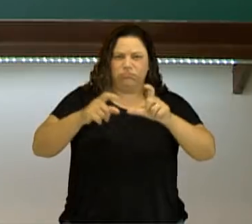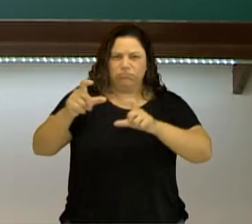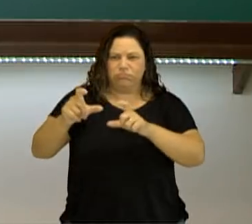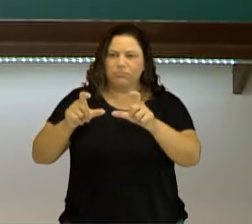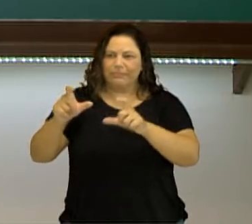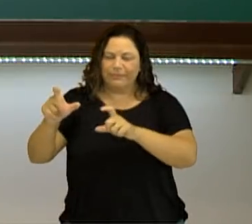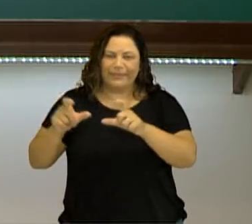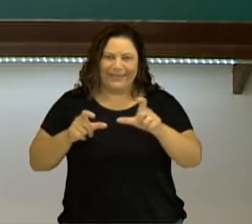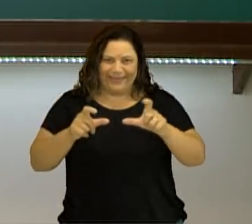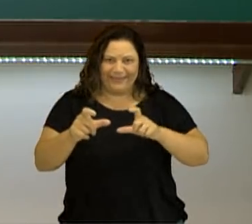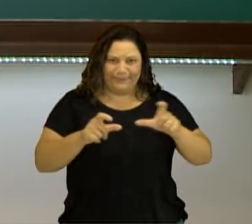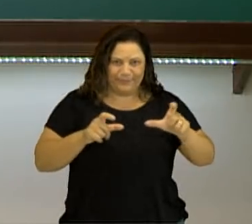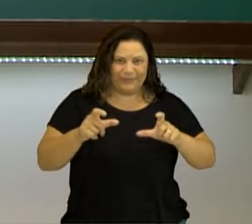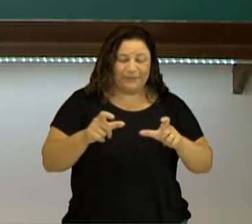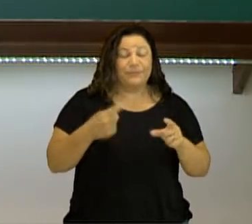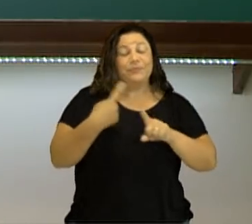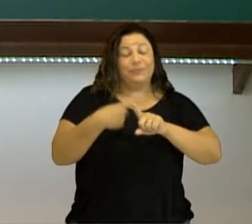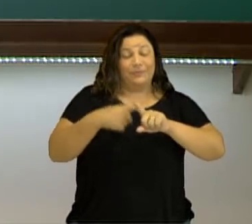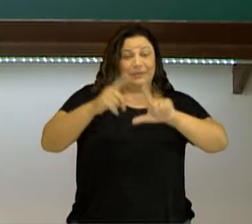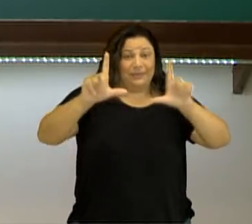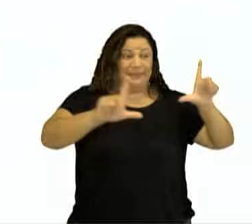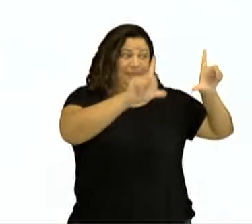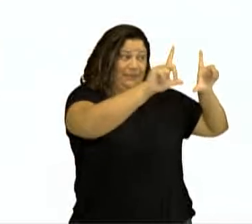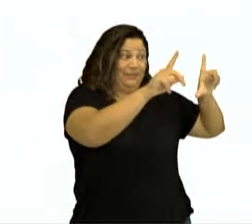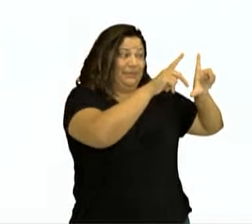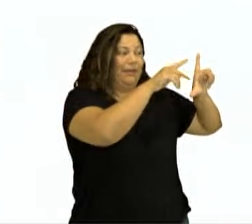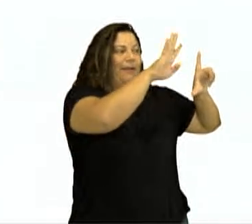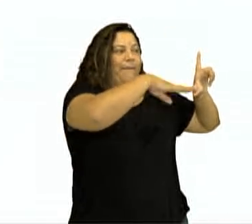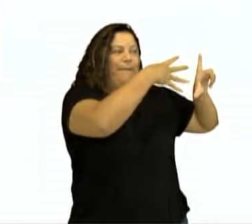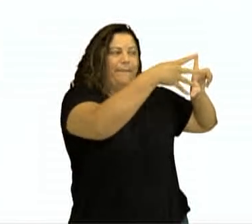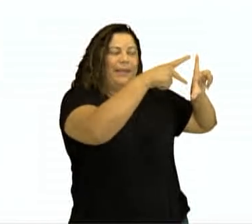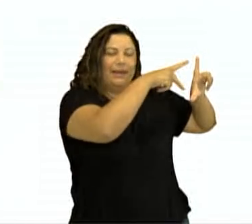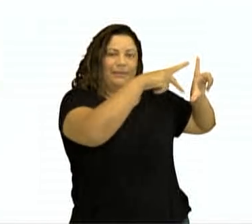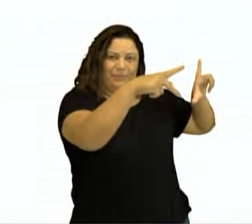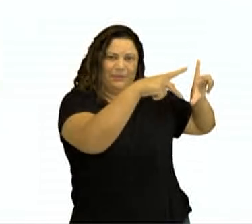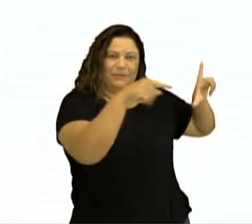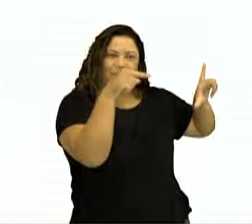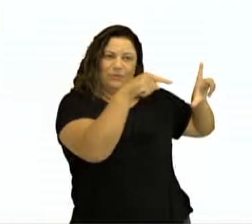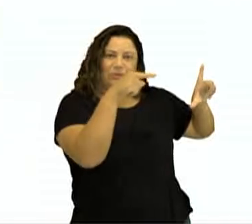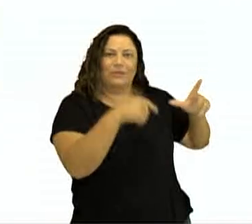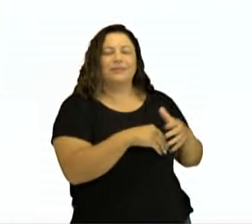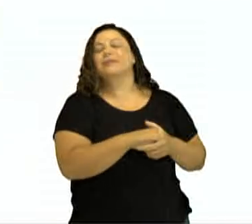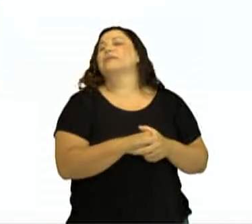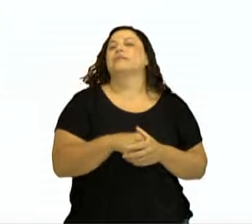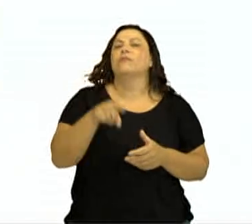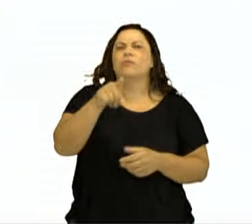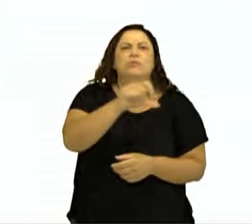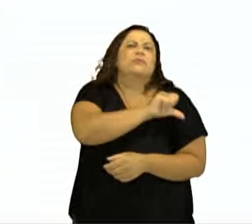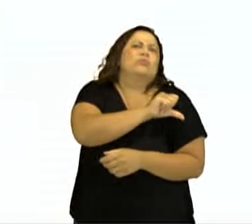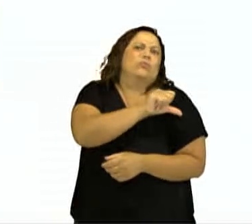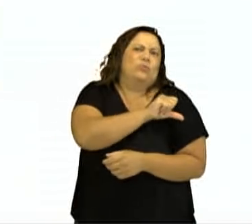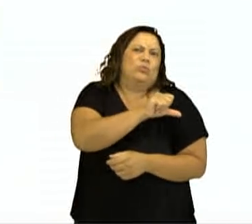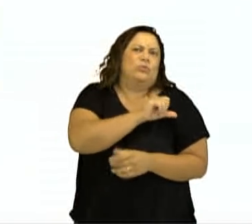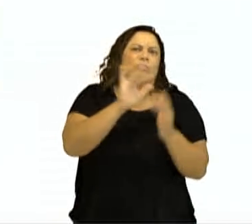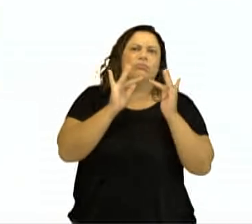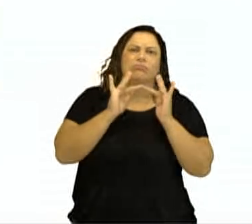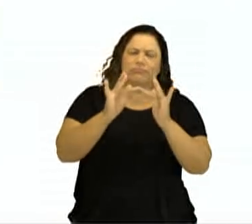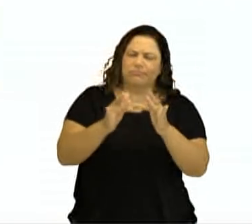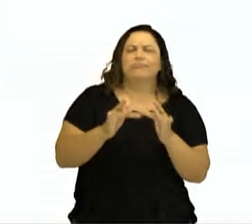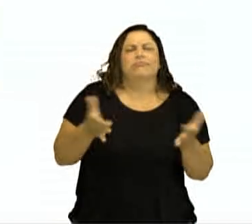tabela periódica, ela olhando dessa forma, para vocês do 9º ano que estão tendo um contato inicial com